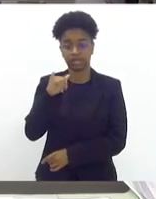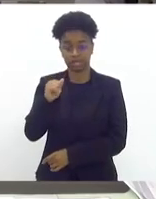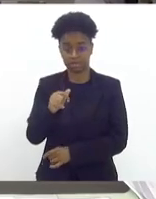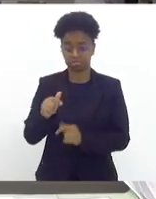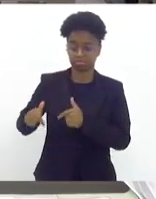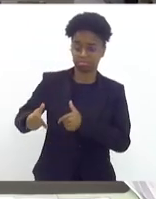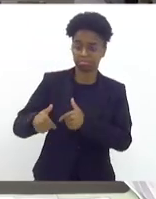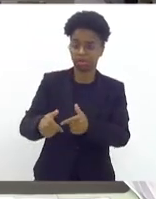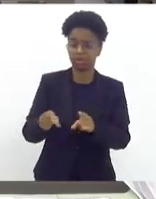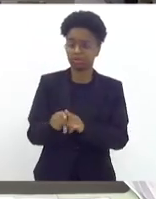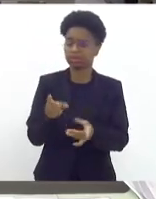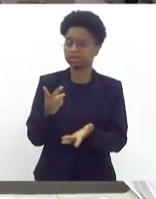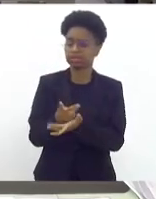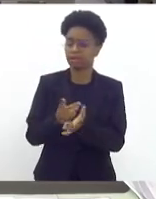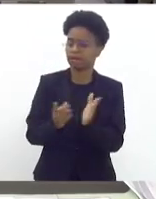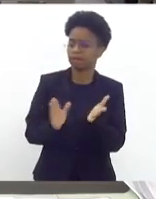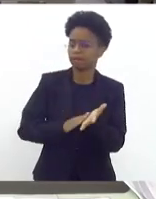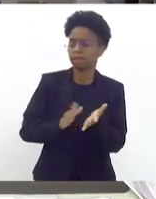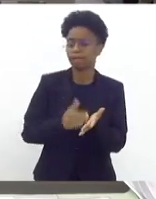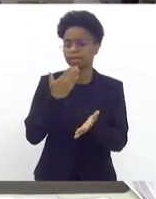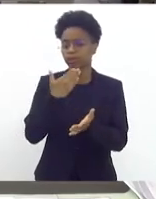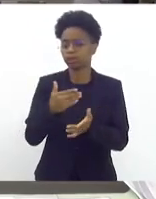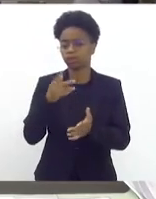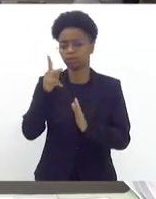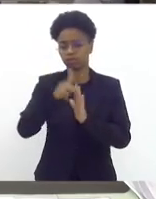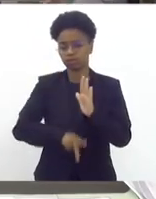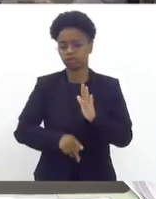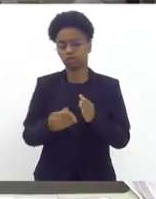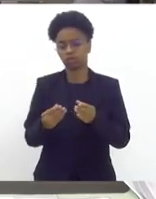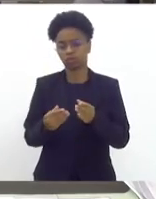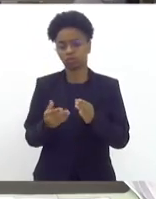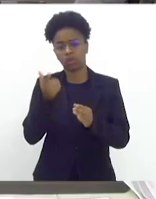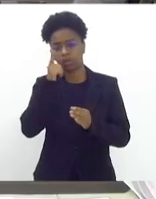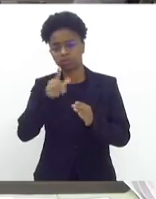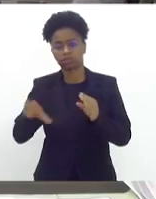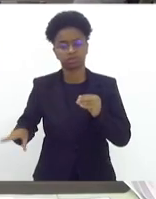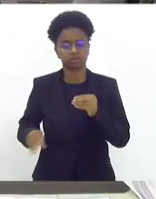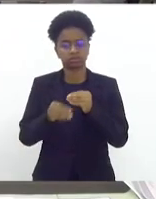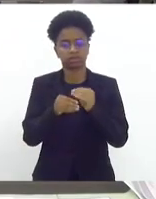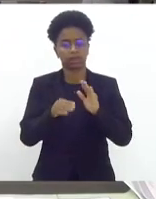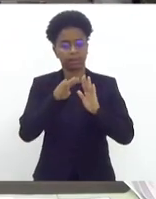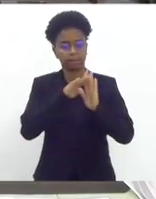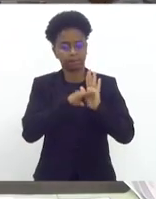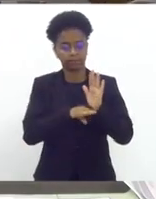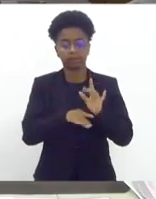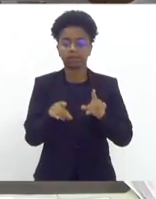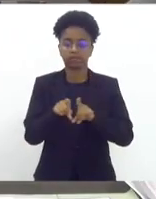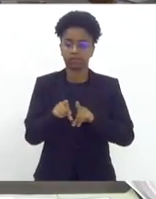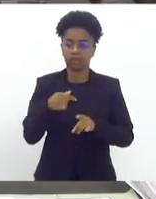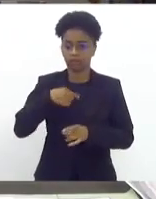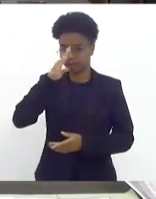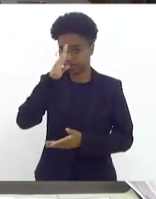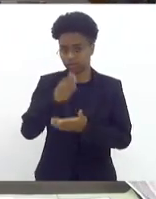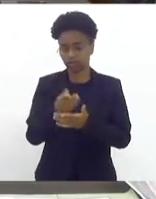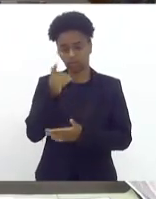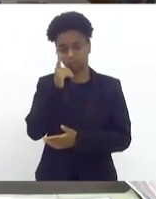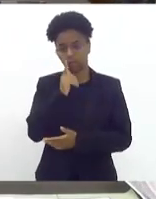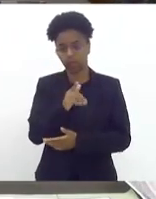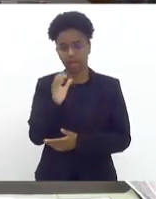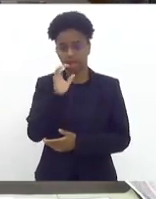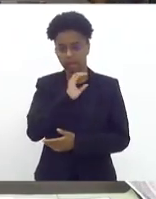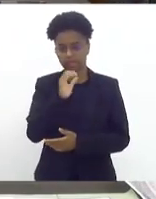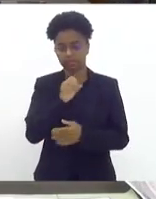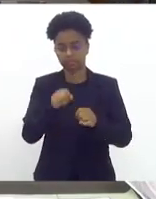e sempre firme na cobrança para que o projeto entrasse em pauta, e tenho certeza que vai fazê-lo da mesma forma para que vá a plenário. Pois